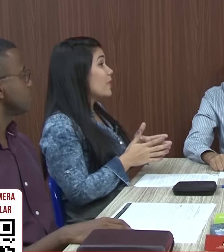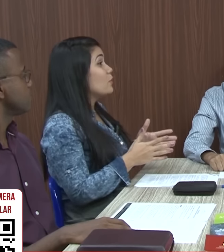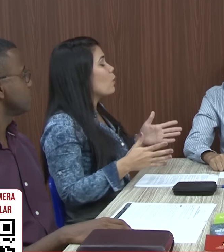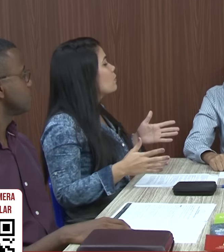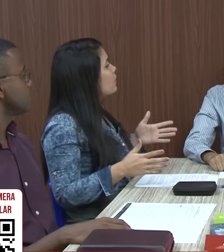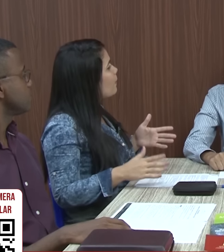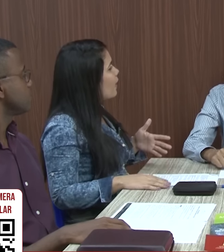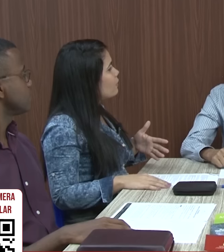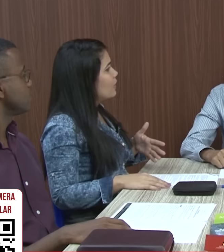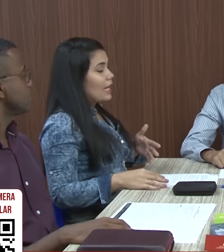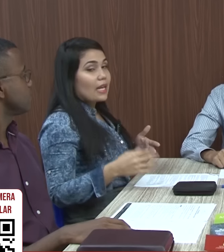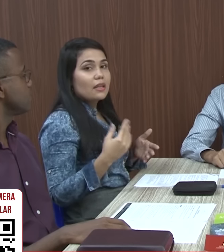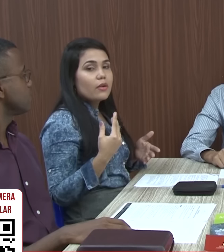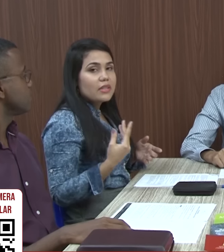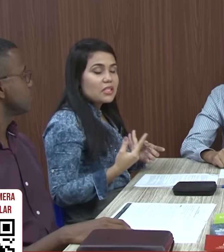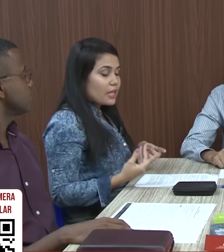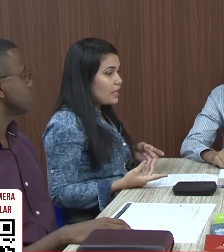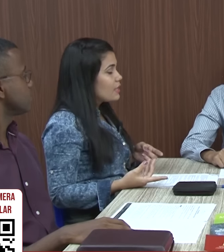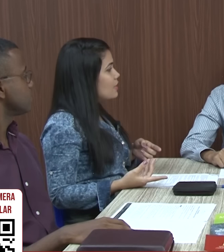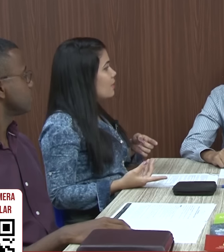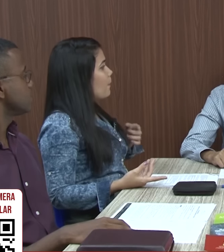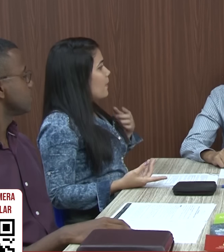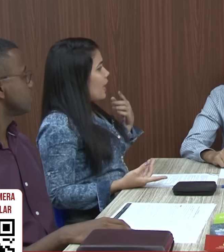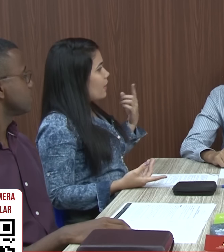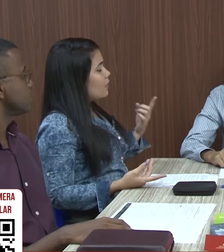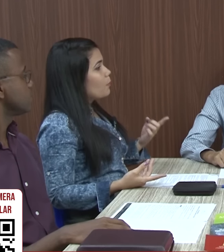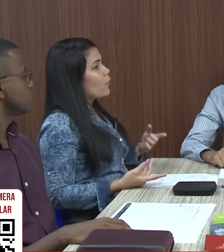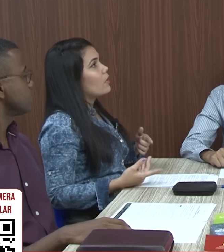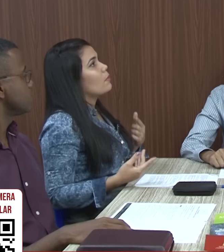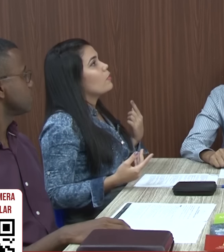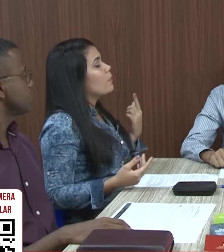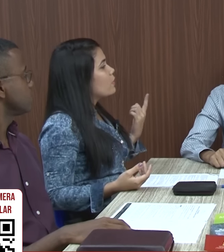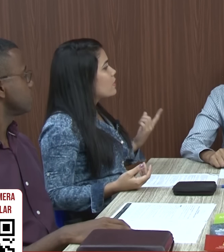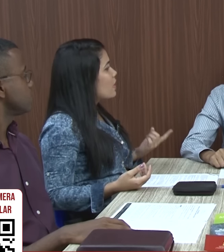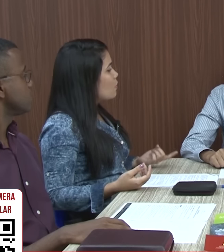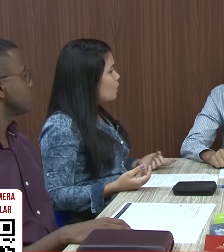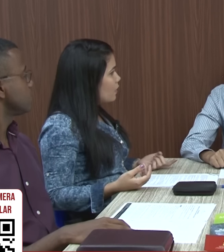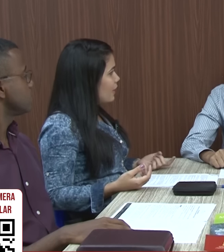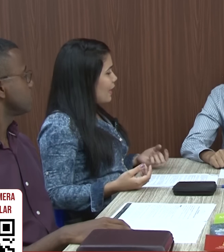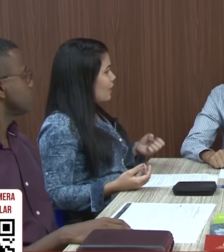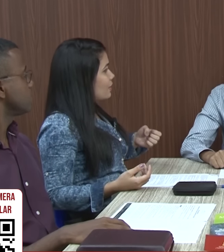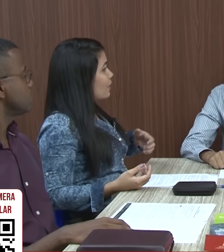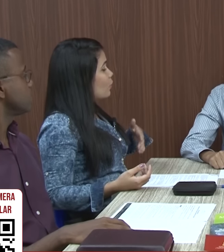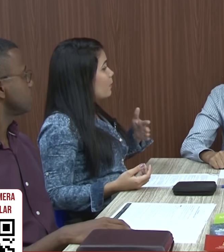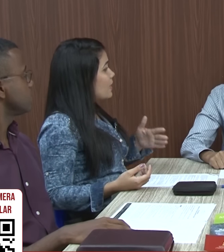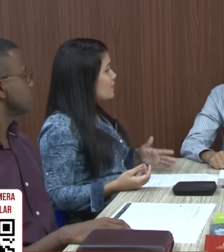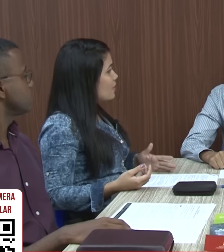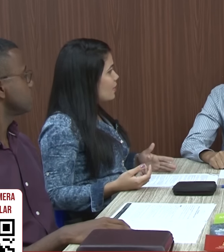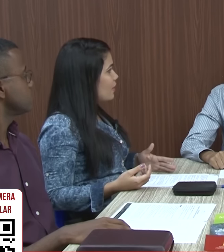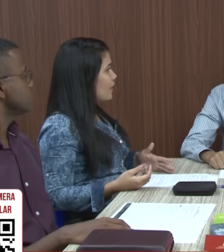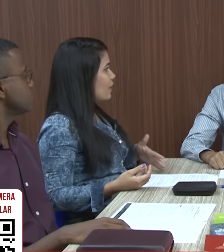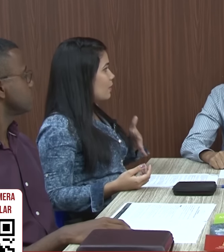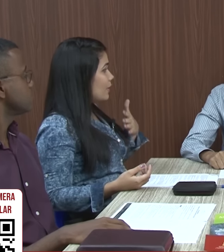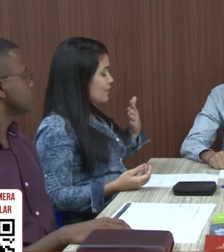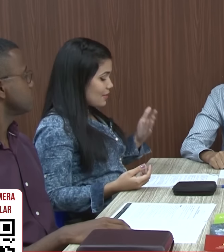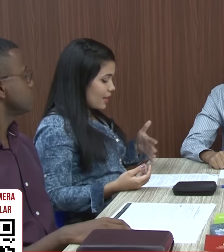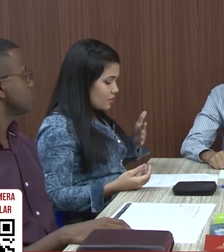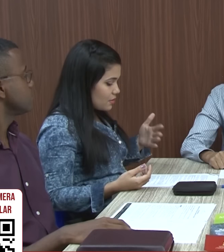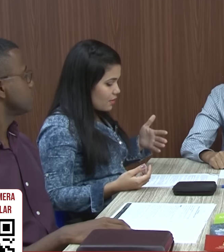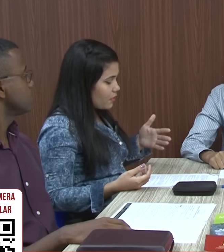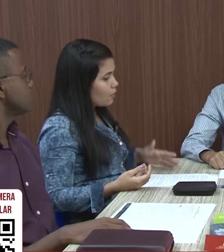que abdicou do trabalho. Ela não evangeliza, ela não proclama o nome do Senhor, ela está adormecida, ela não